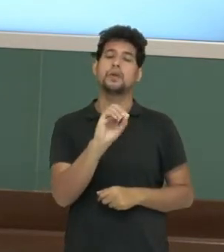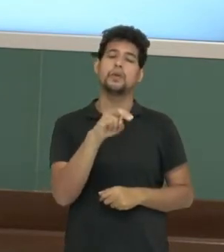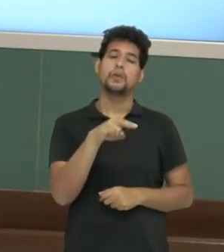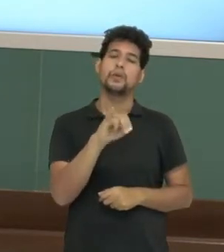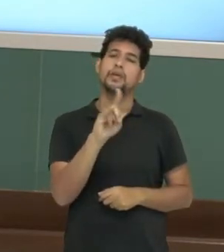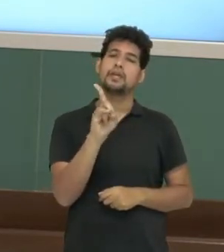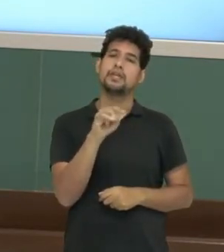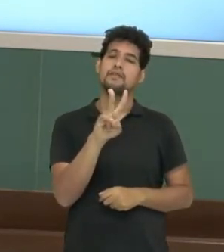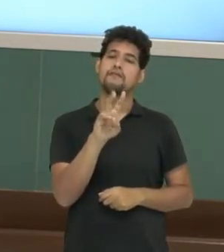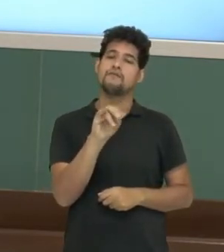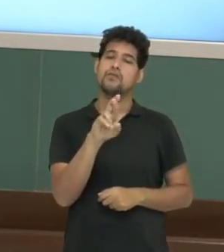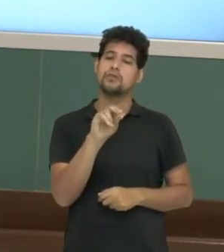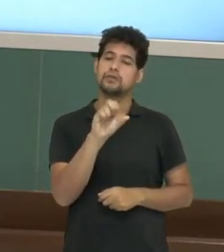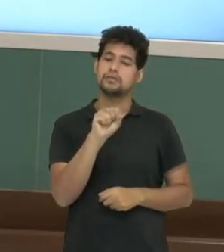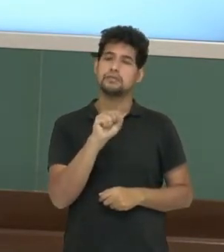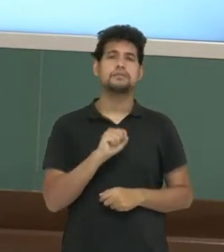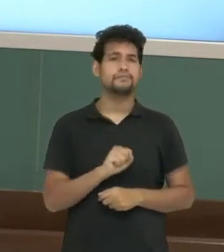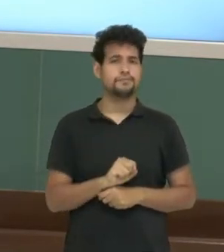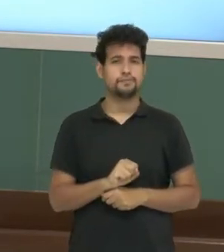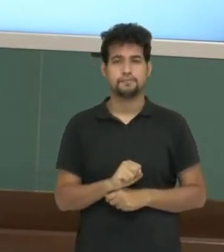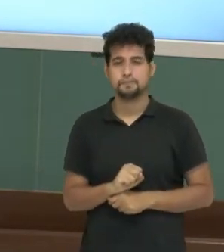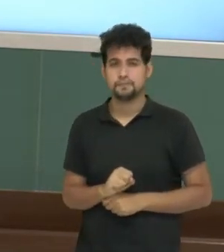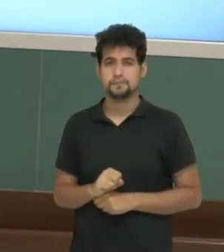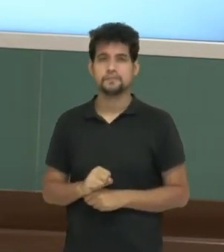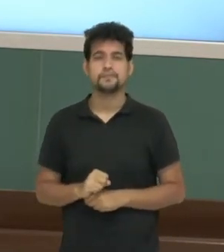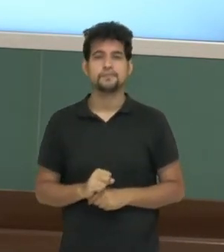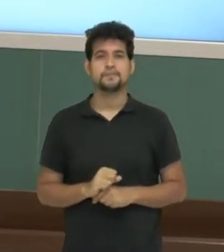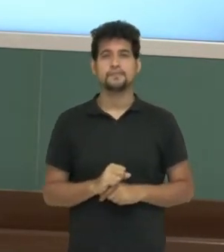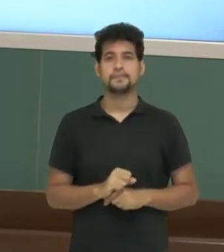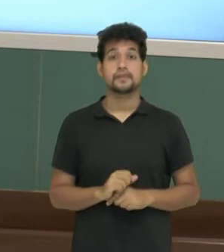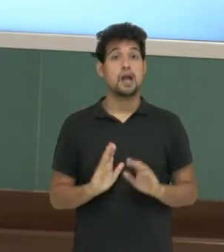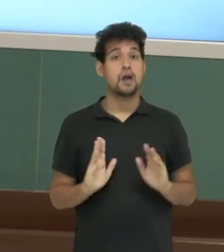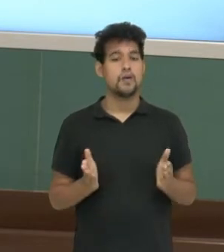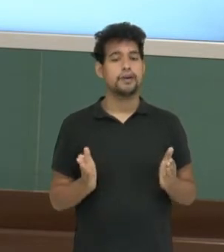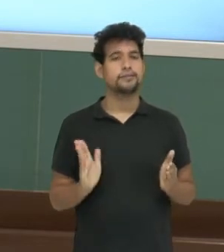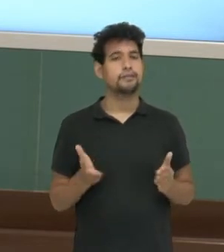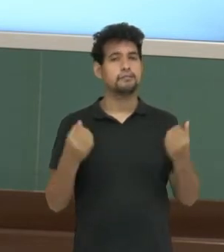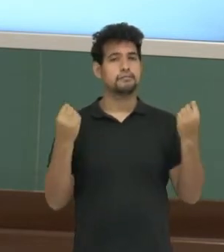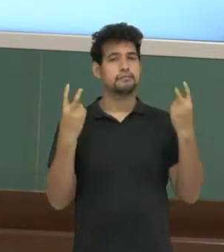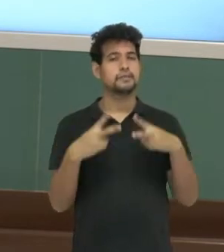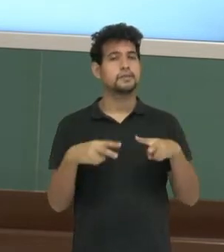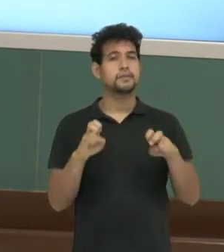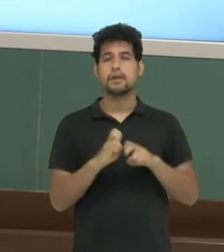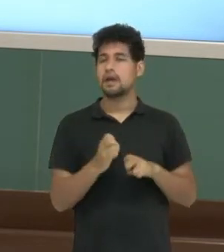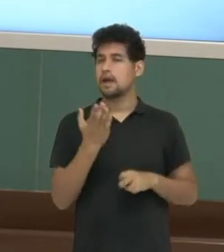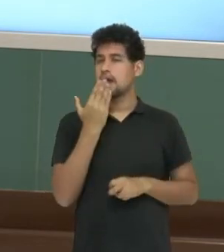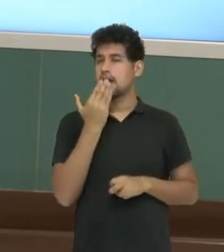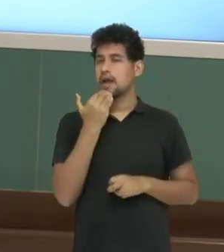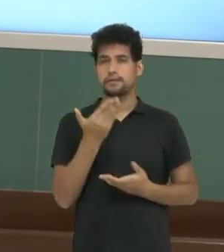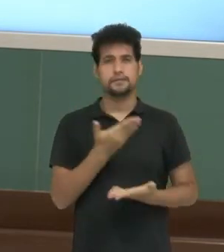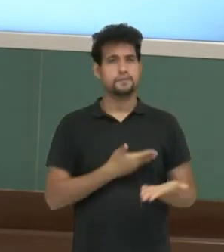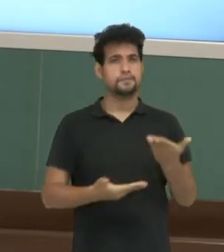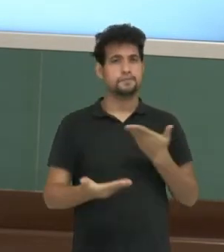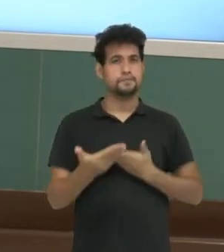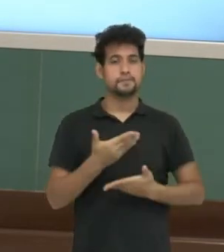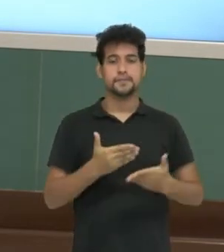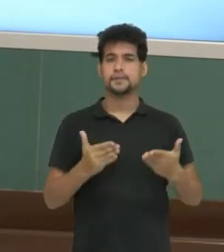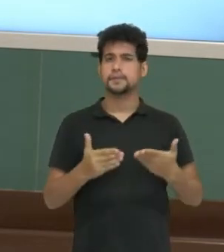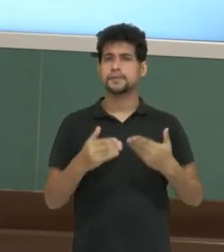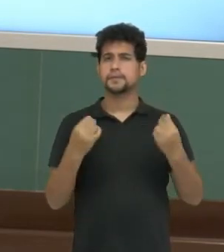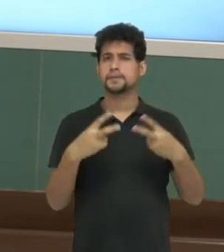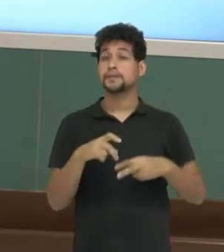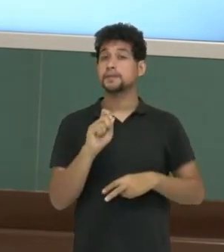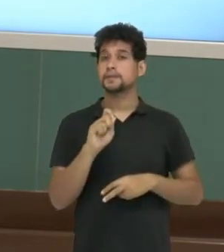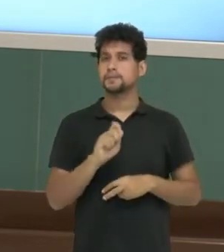como onívoros. Muito bem, falamos da alimentação. Agora nós falamos